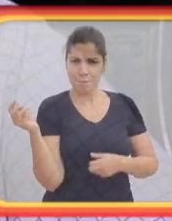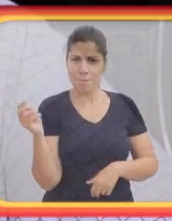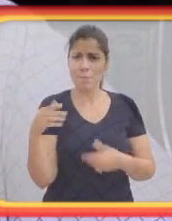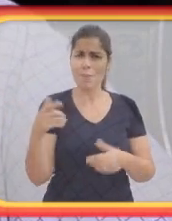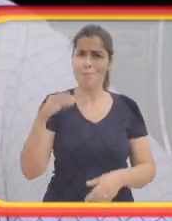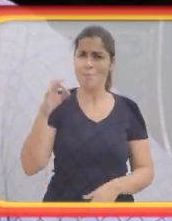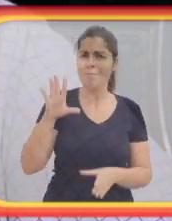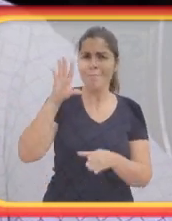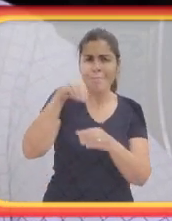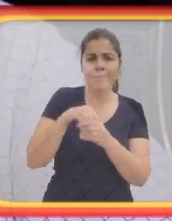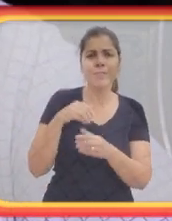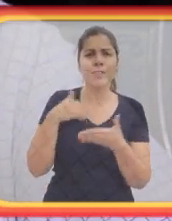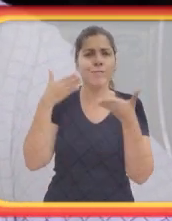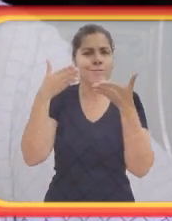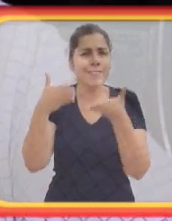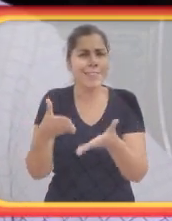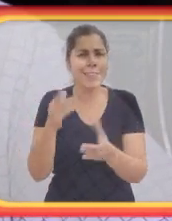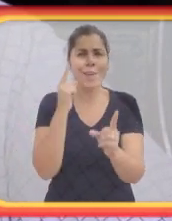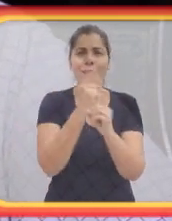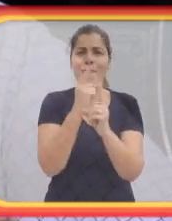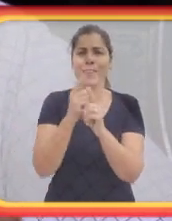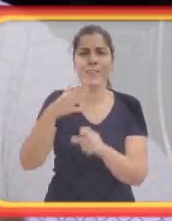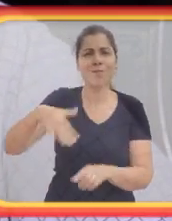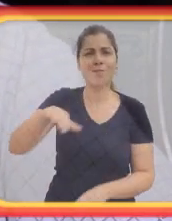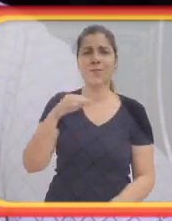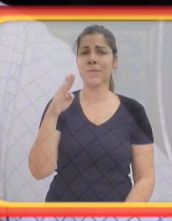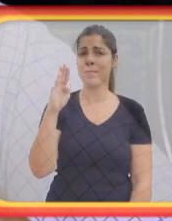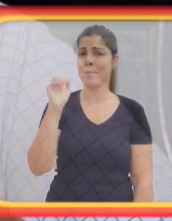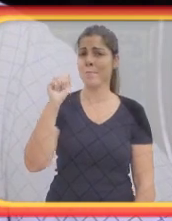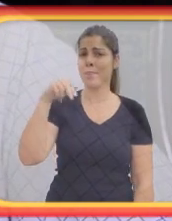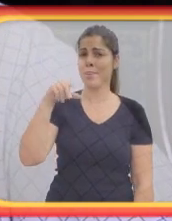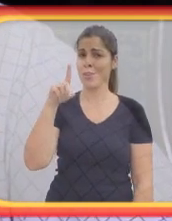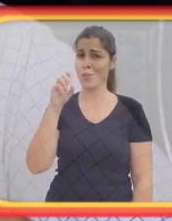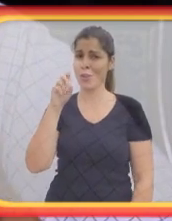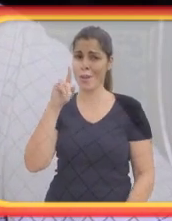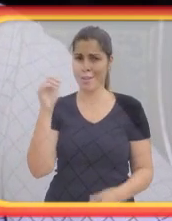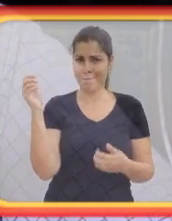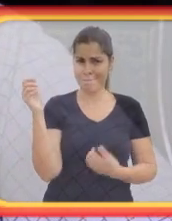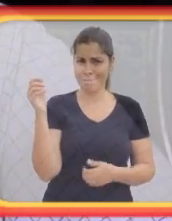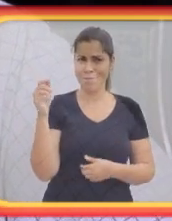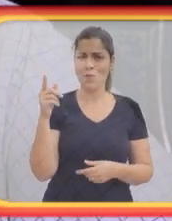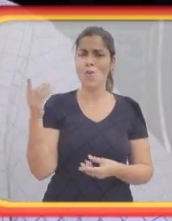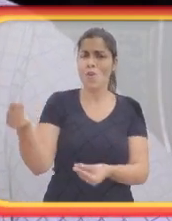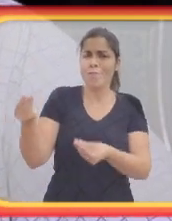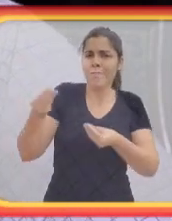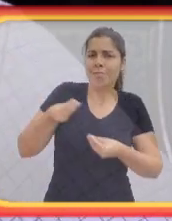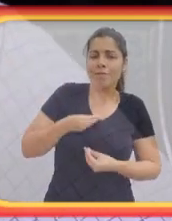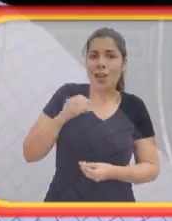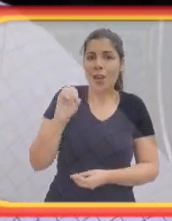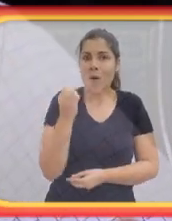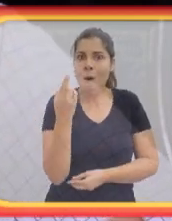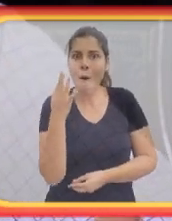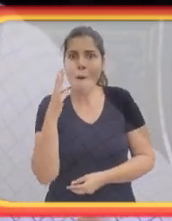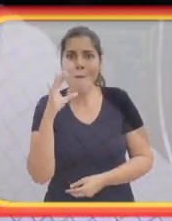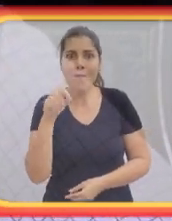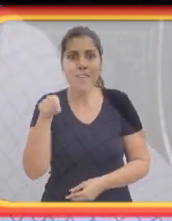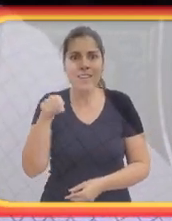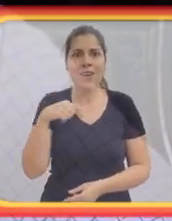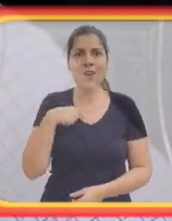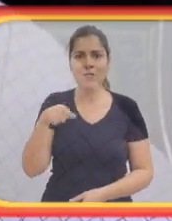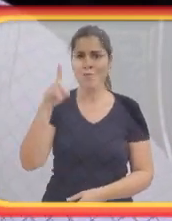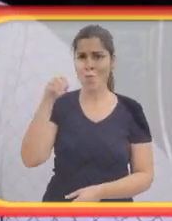na Tijuca, no Dino, César Faria, pai de Paulinho da Viola, Del Rian, uma turma, mas com